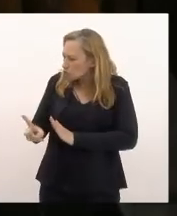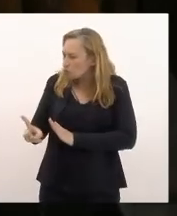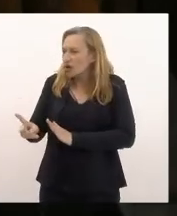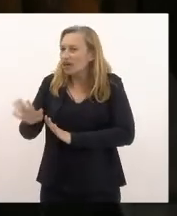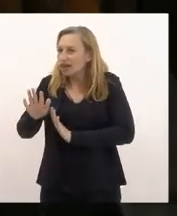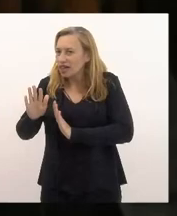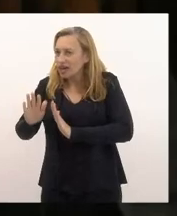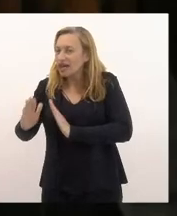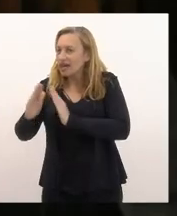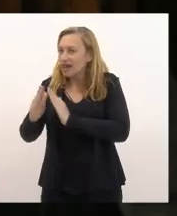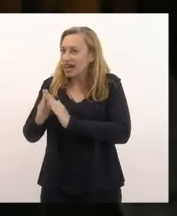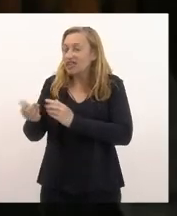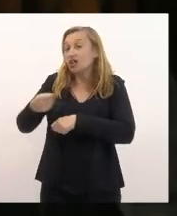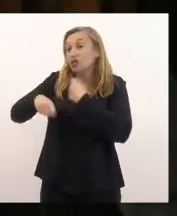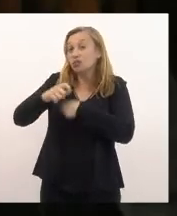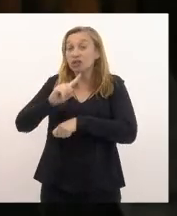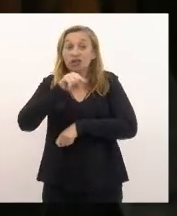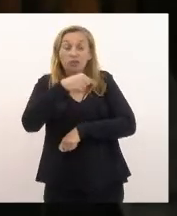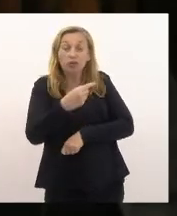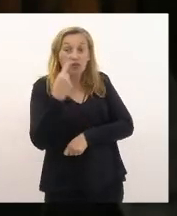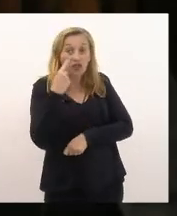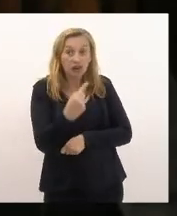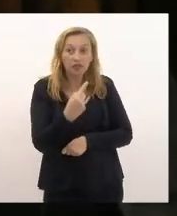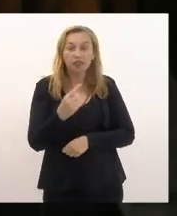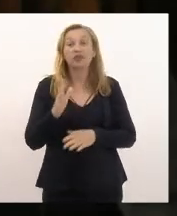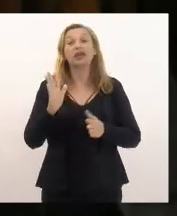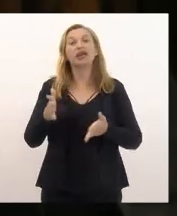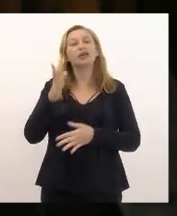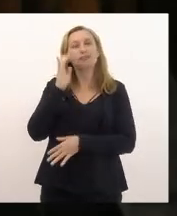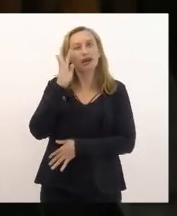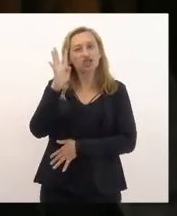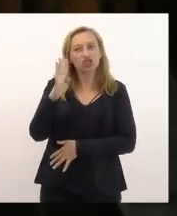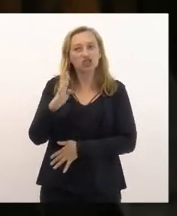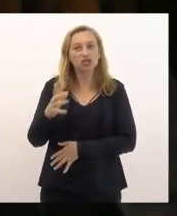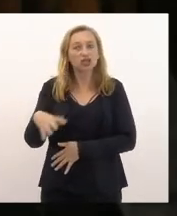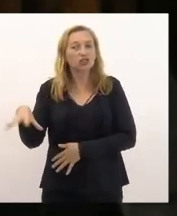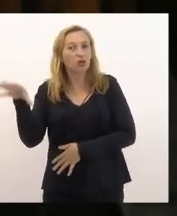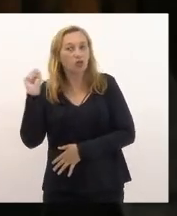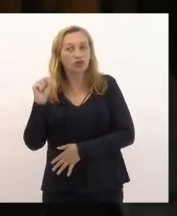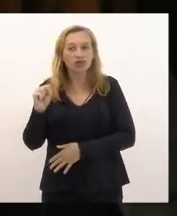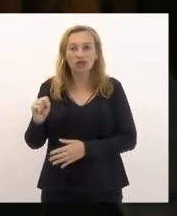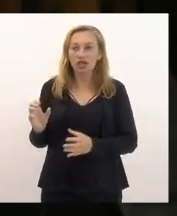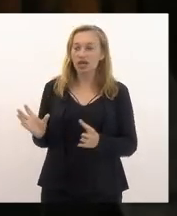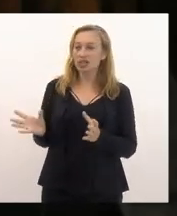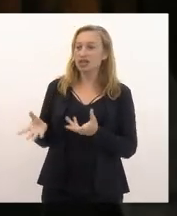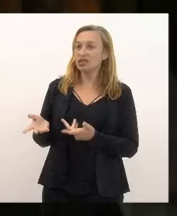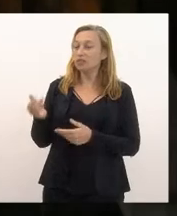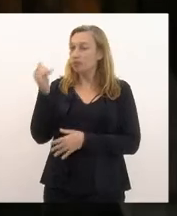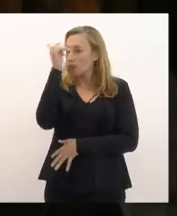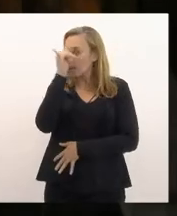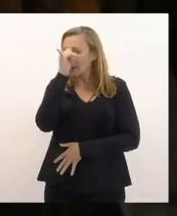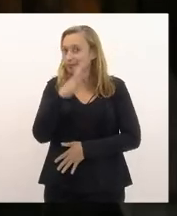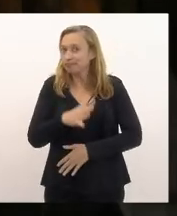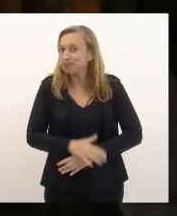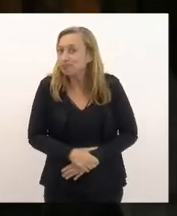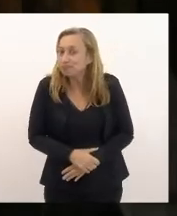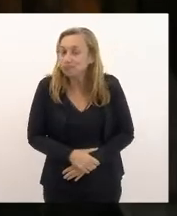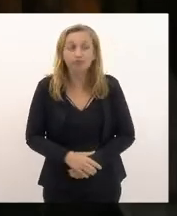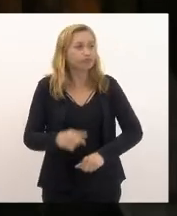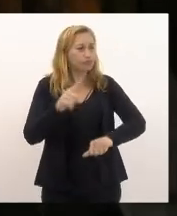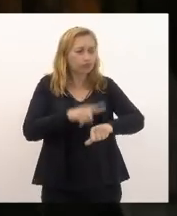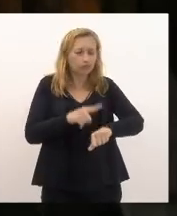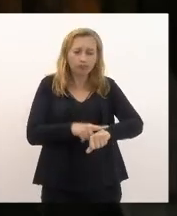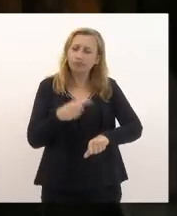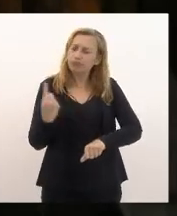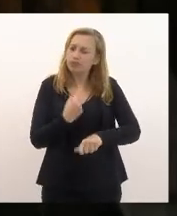depois. Imaginem se nós tivéssemos dado ouvidos a essa tolice. No momento que a